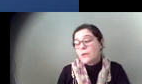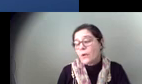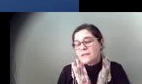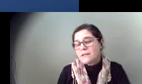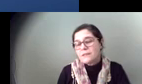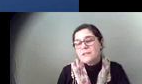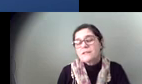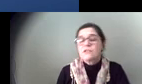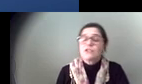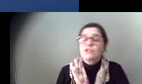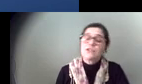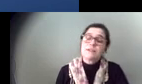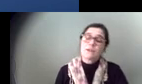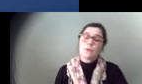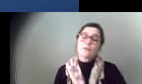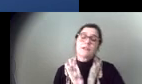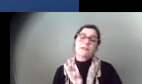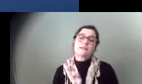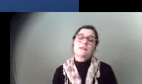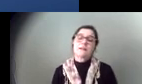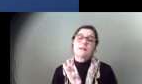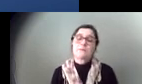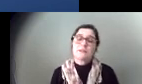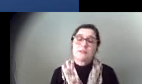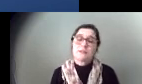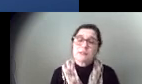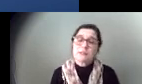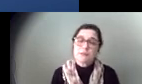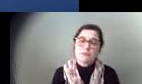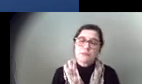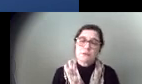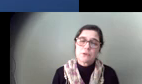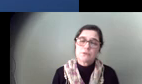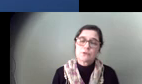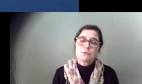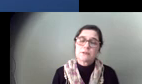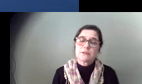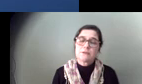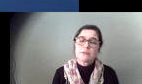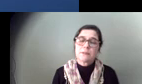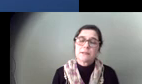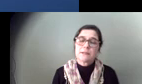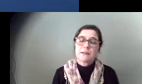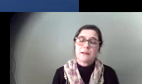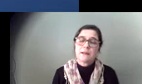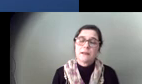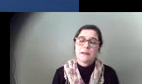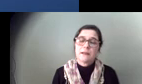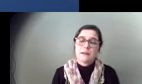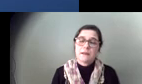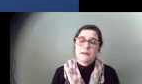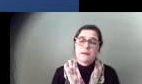é perigosa, né? Muitas vezes a gente se encontra nessa situação nesses 2 últimos anos, né? Parece